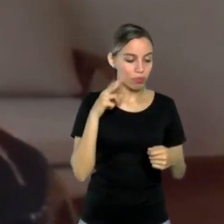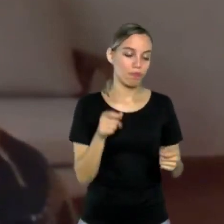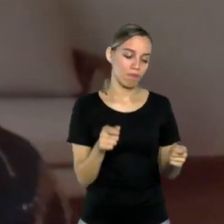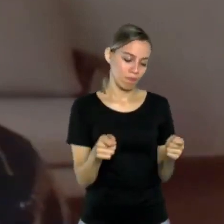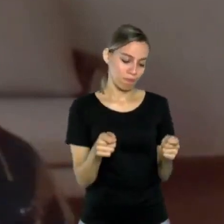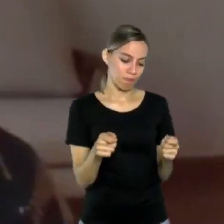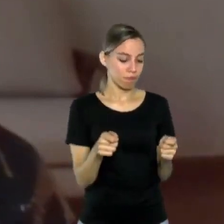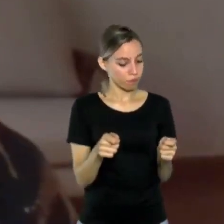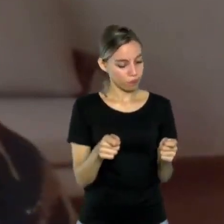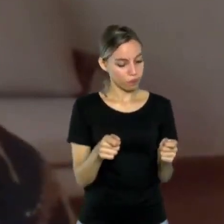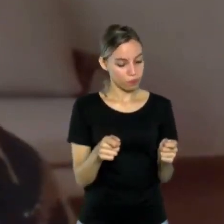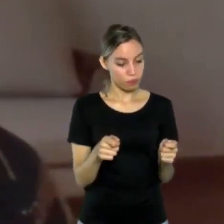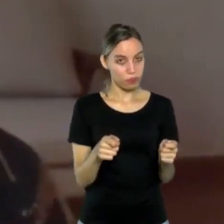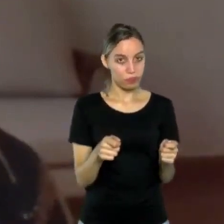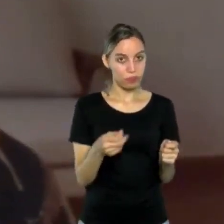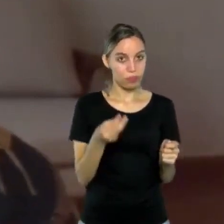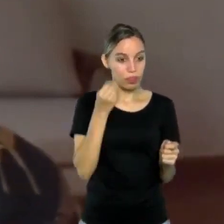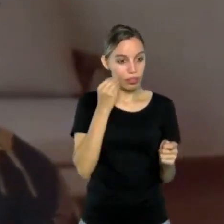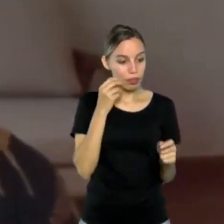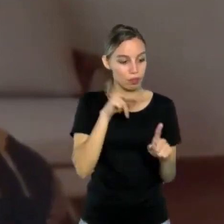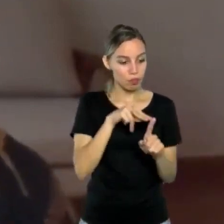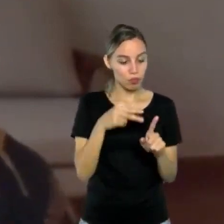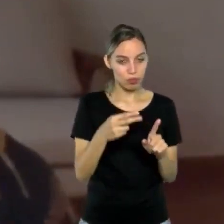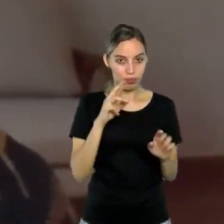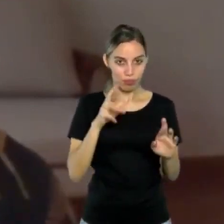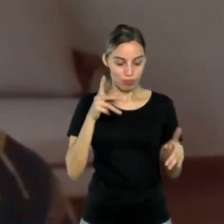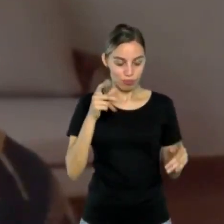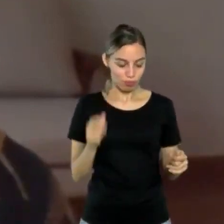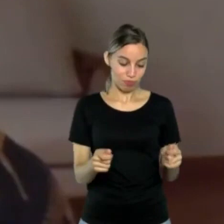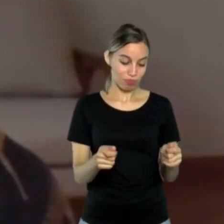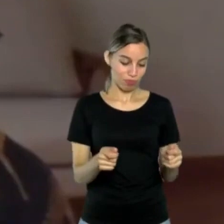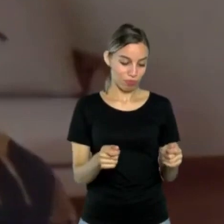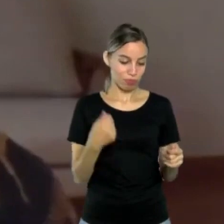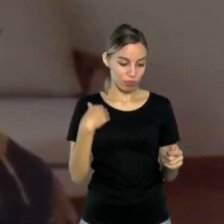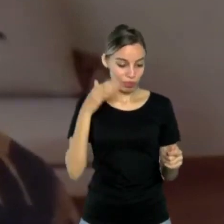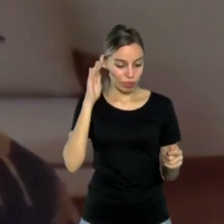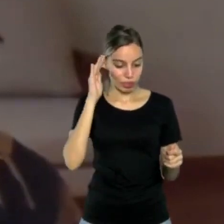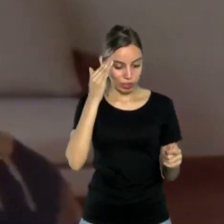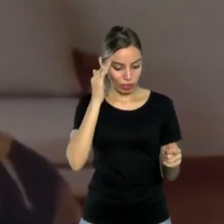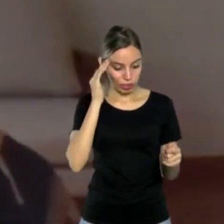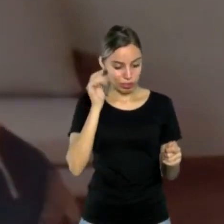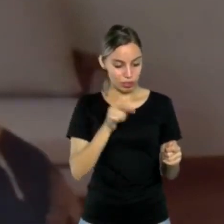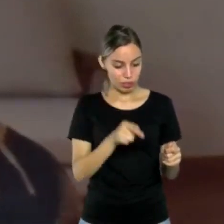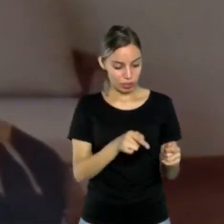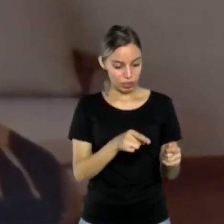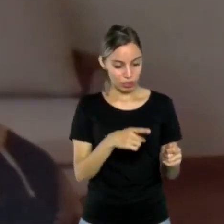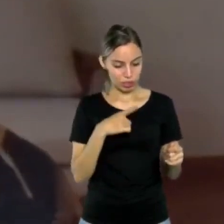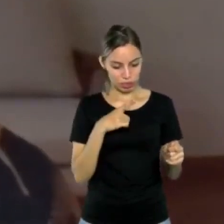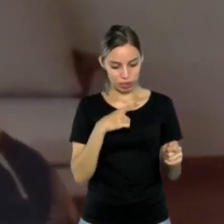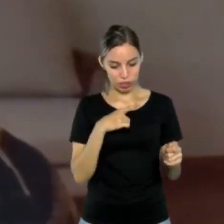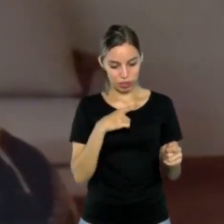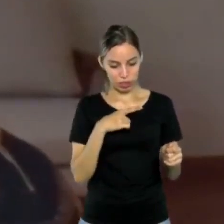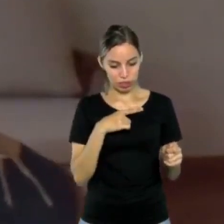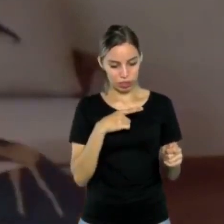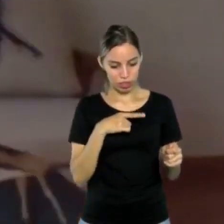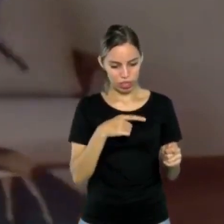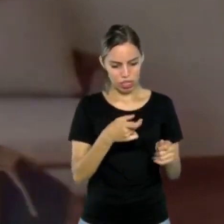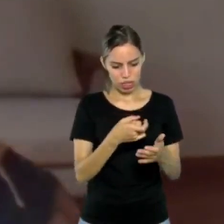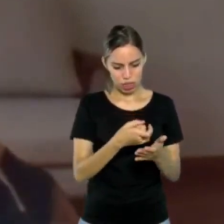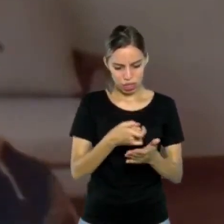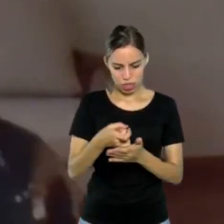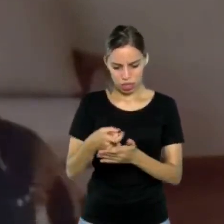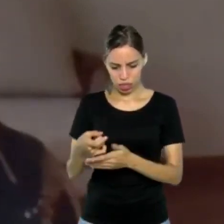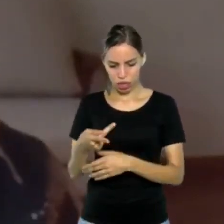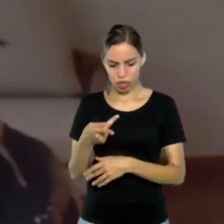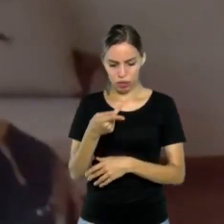eles assim um pouco mais de longe, eu consigo entender assim, esse livro é sobre isso, né?